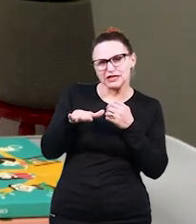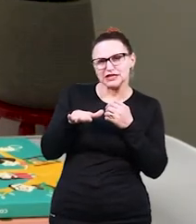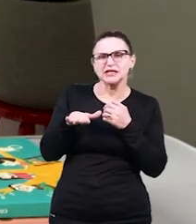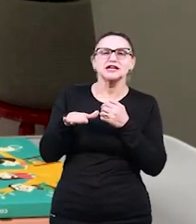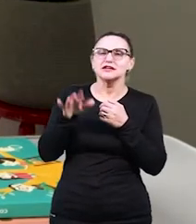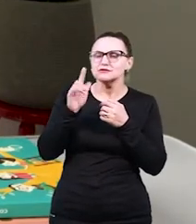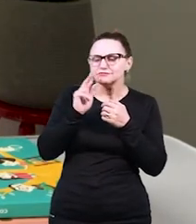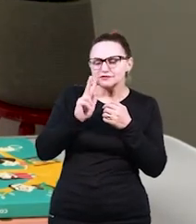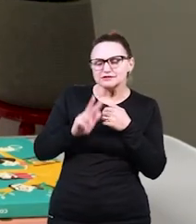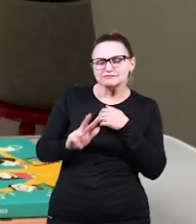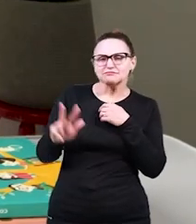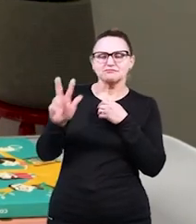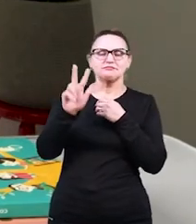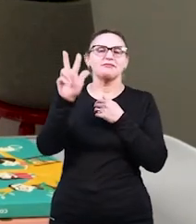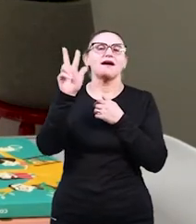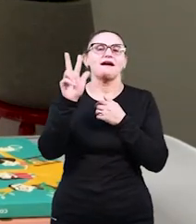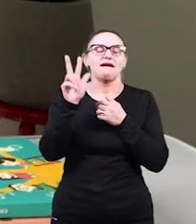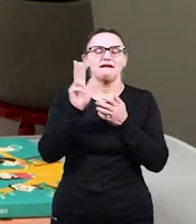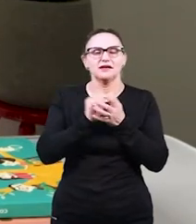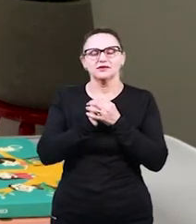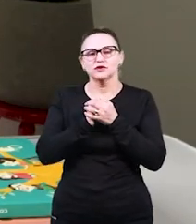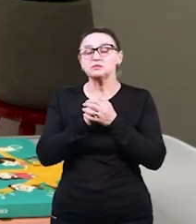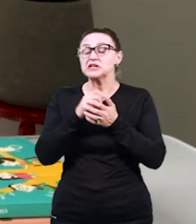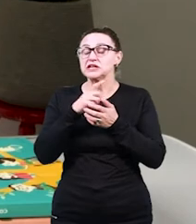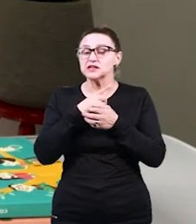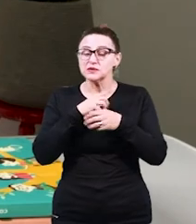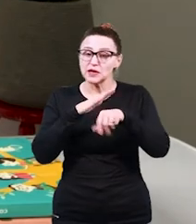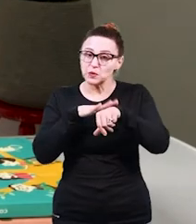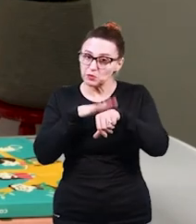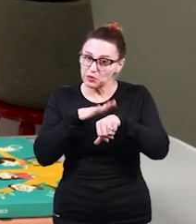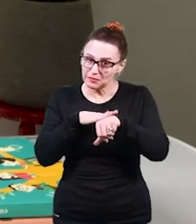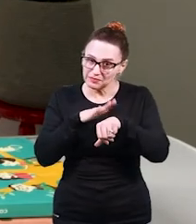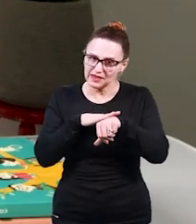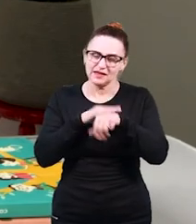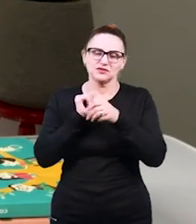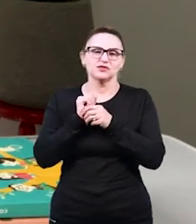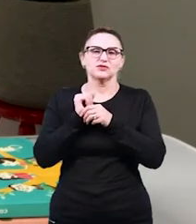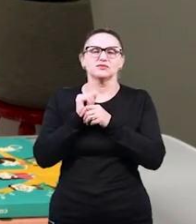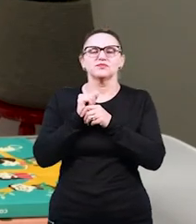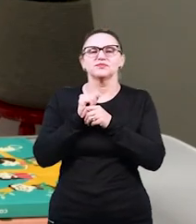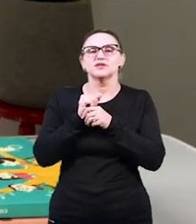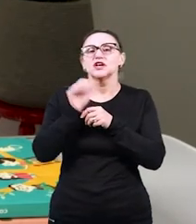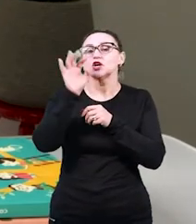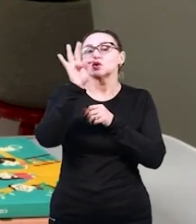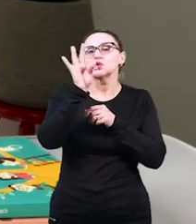vantagem. Então aí vai ter um momento da obra em que o Tom Sawyer,